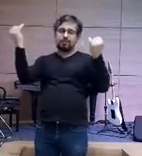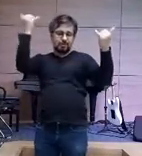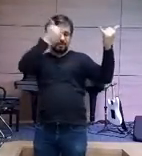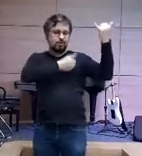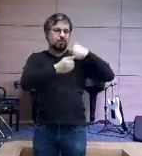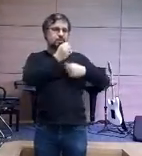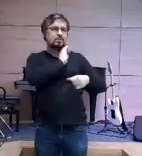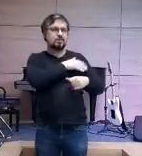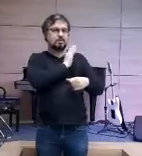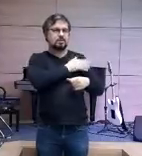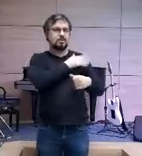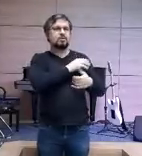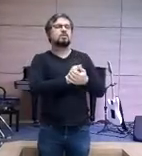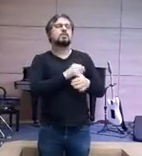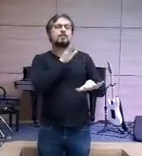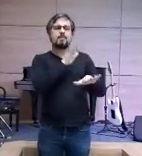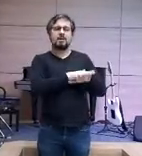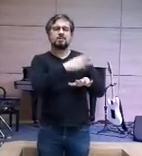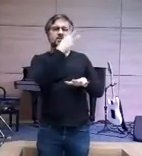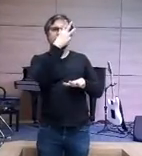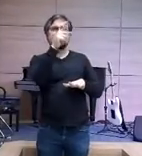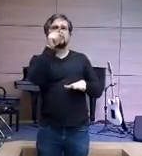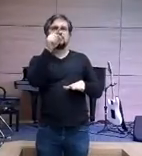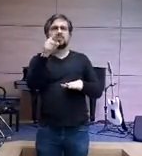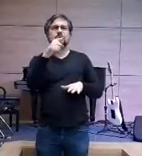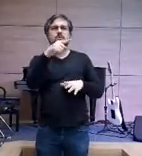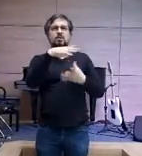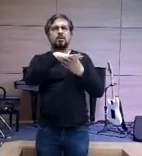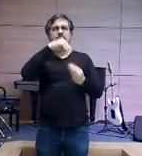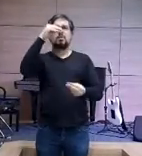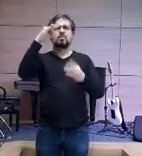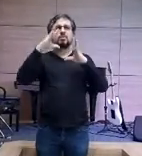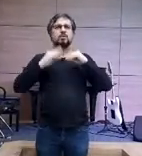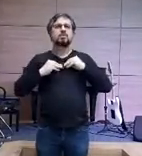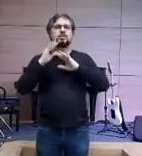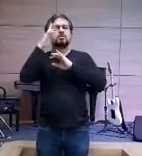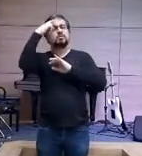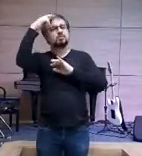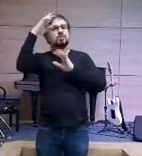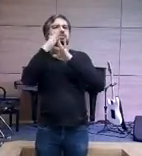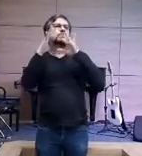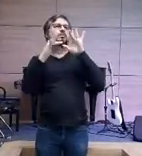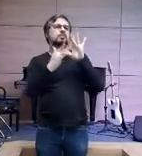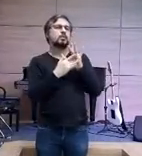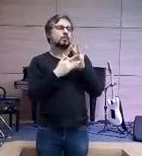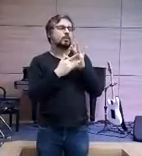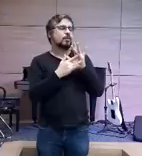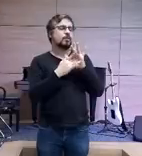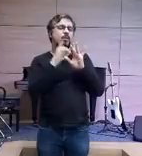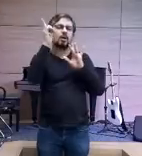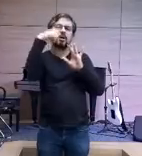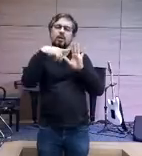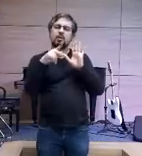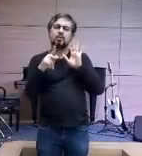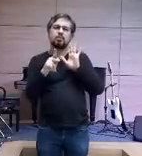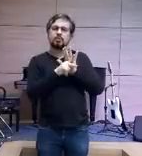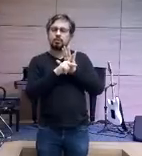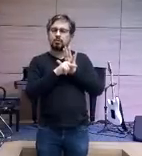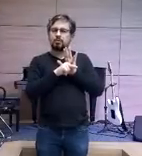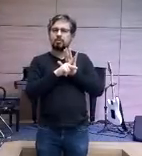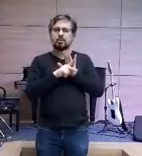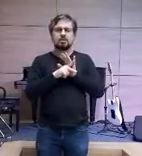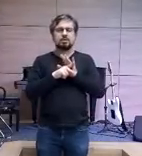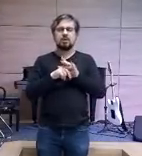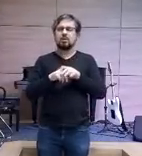corações e ma o mil almas se converteram ao Senhor E é aquele mesmo espírito